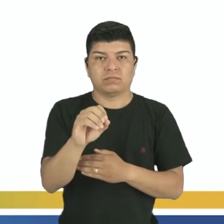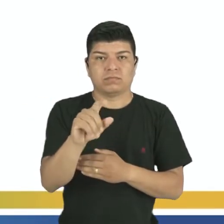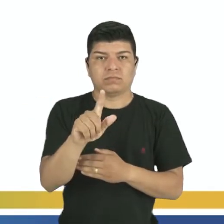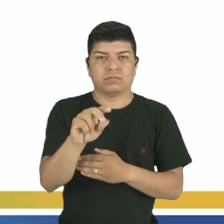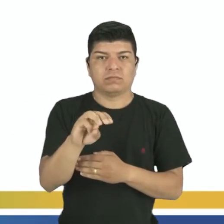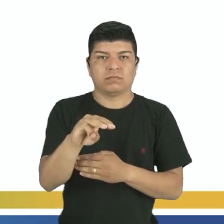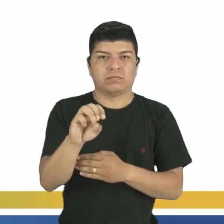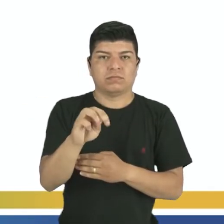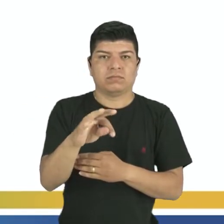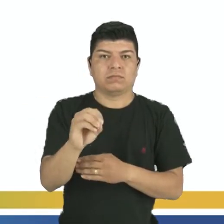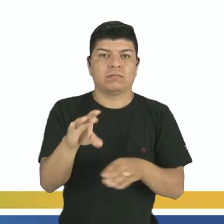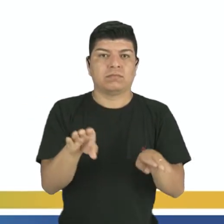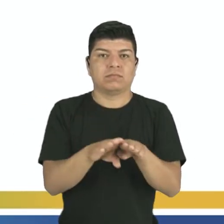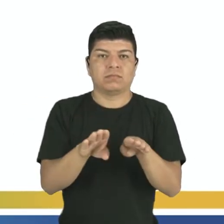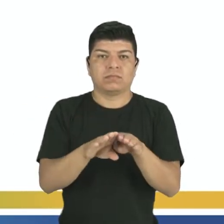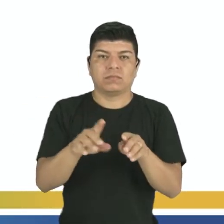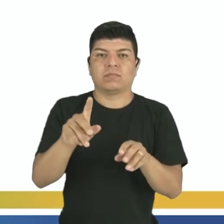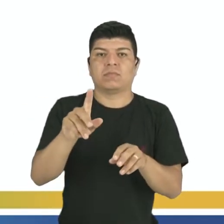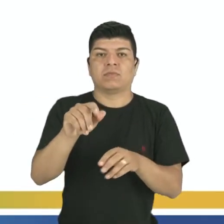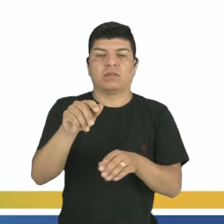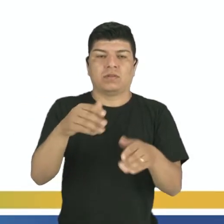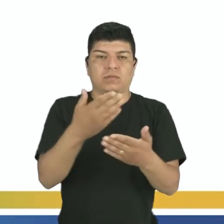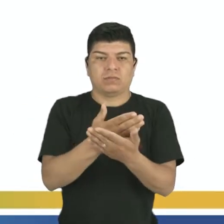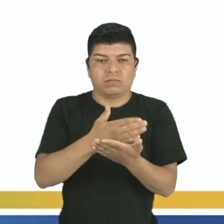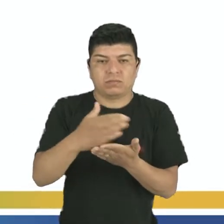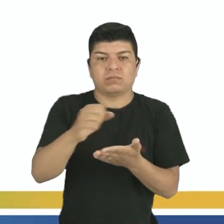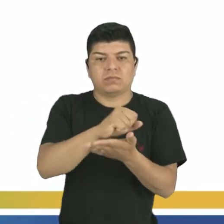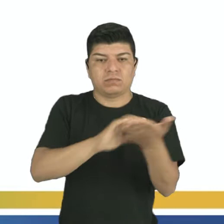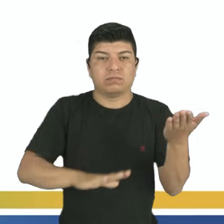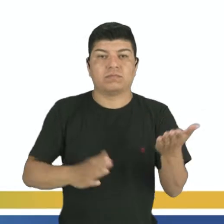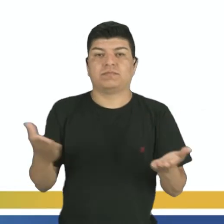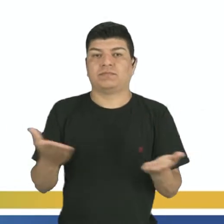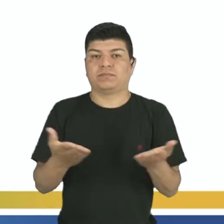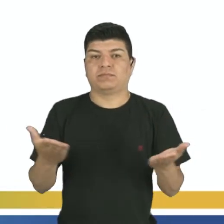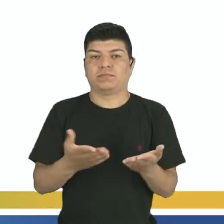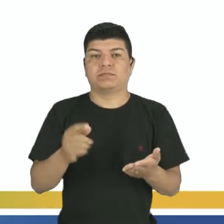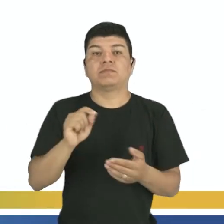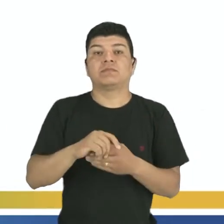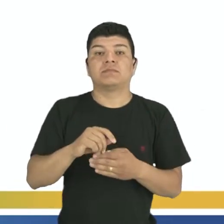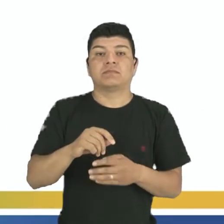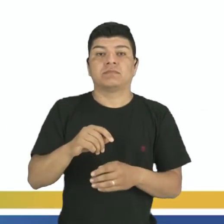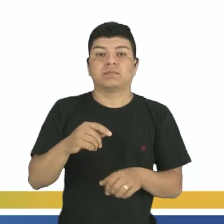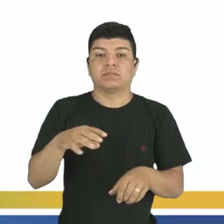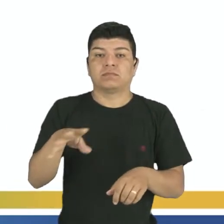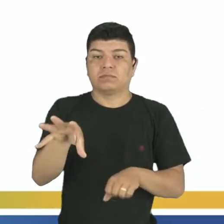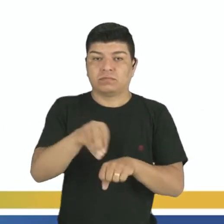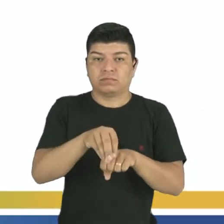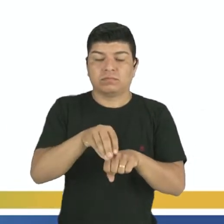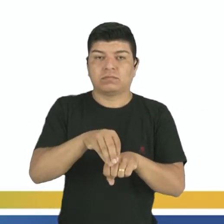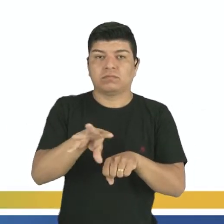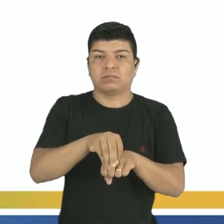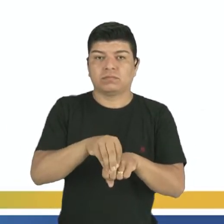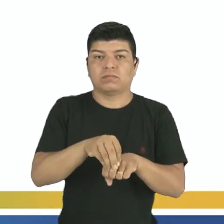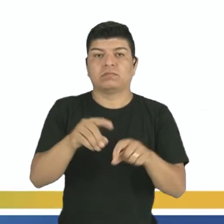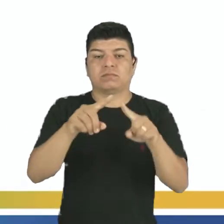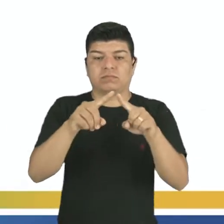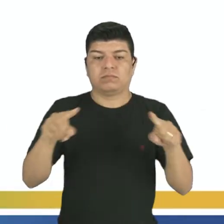nós iniciamos aí os quadriláteros, fizemos exercícios e hoje nós vamos se aprofundar um pouco mais nos